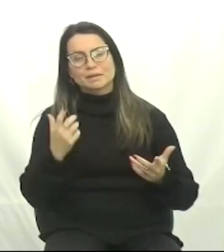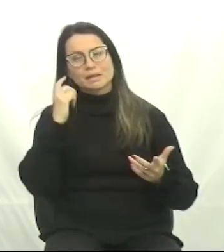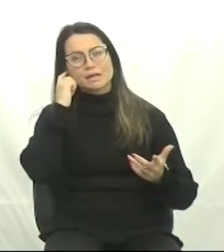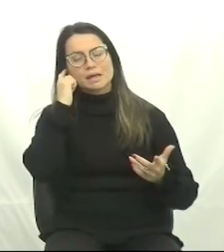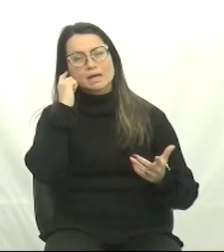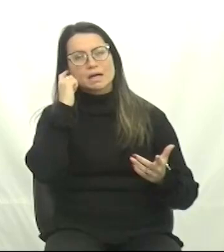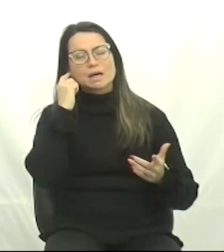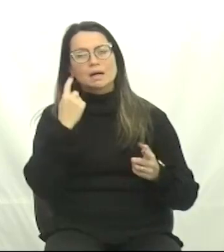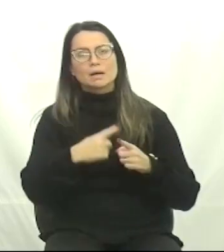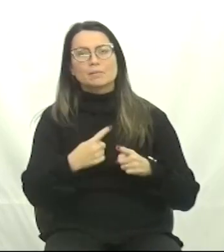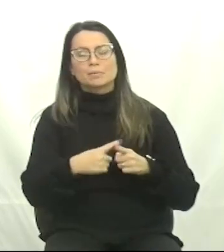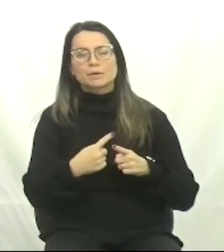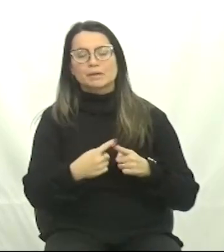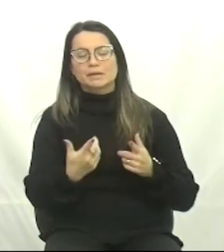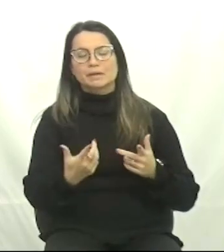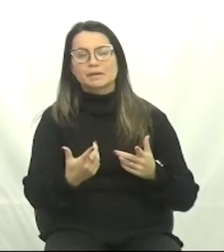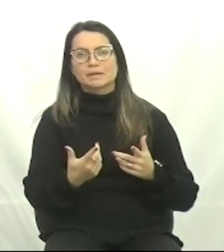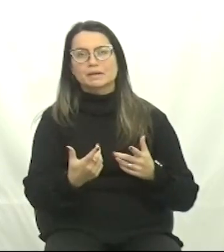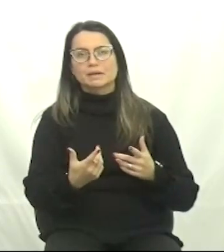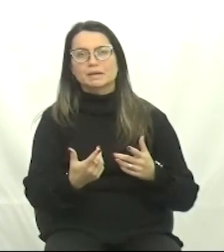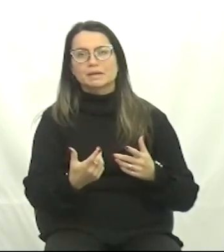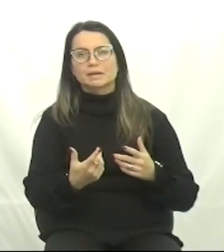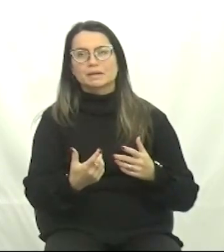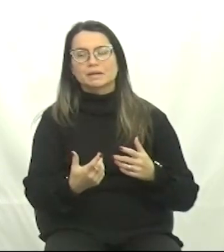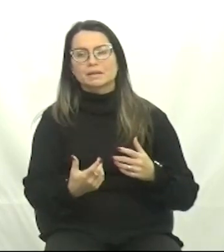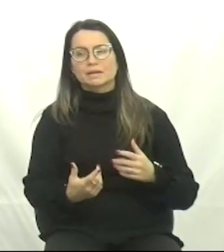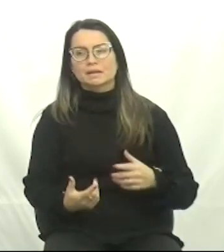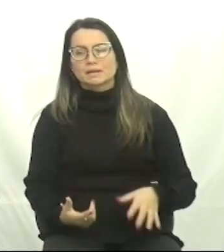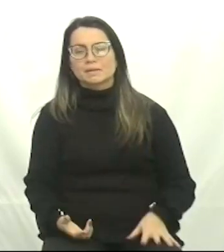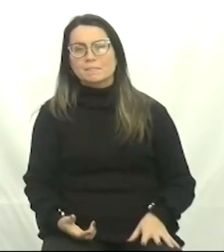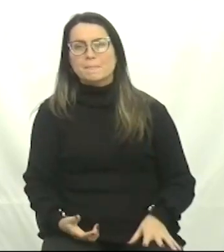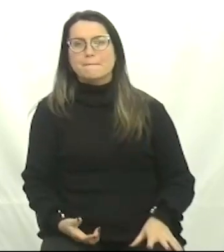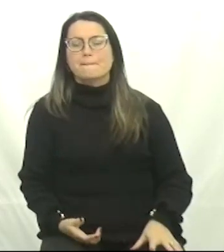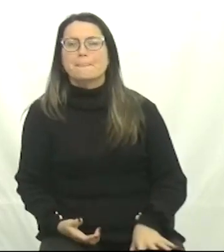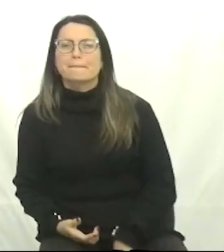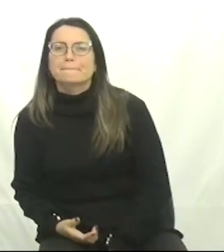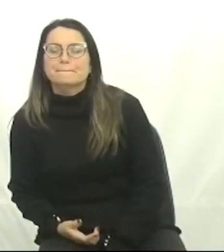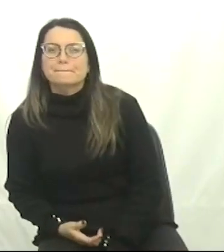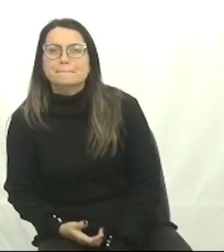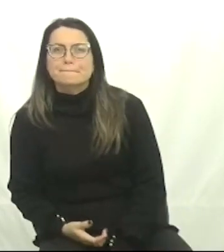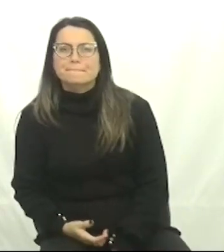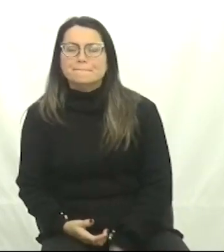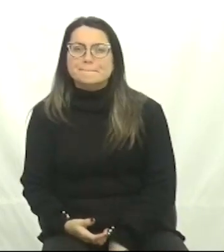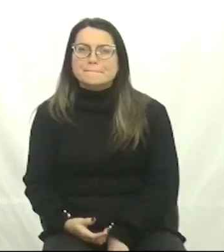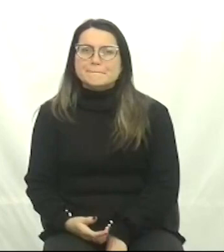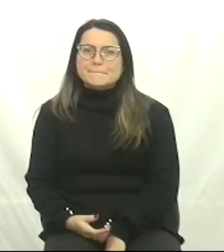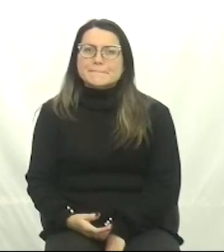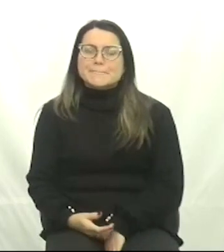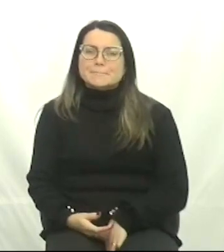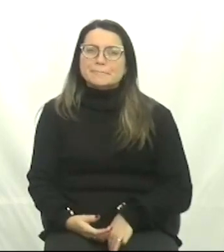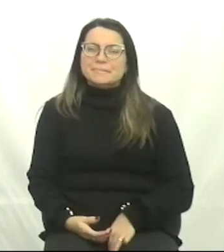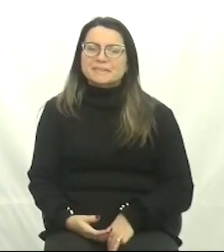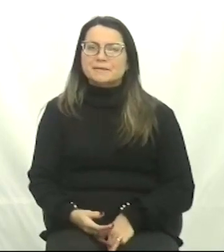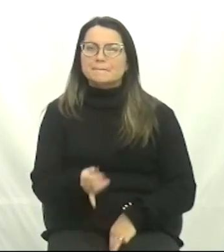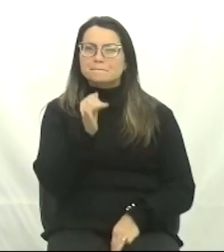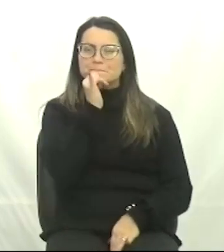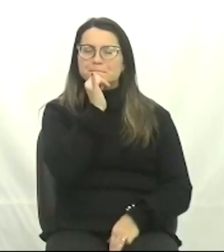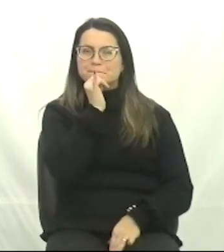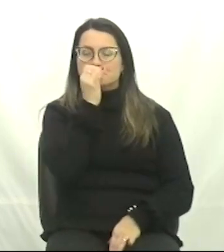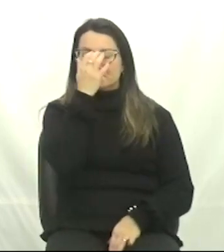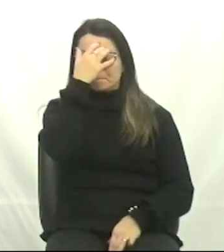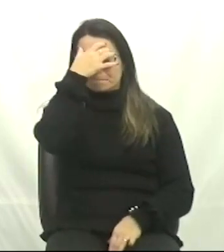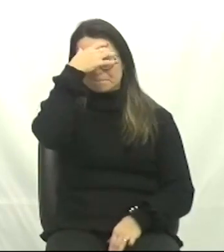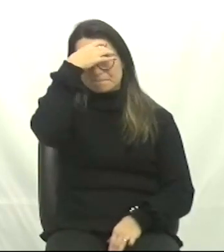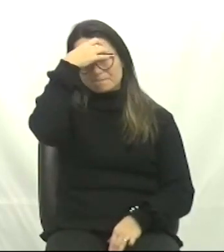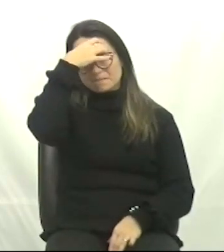né? Infelizmente, o número de estudantes que não consegue concluir o ensino médio só vem aumentando. Segundo a Alesc, chega a 12%